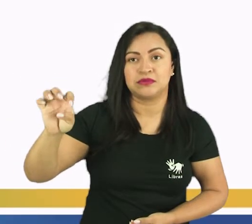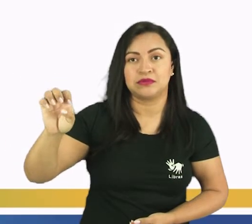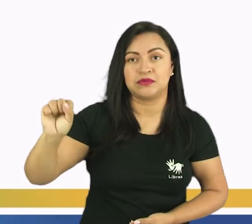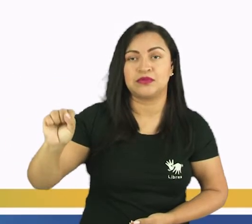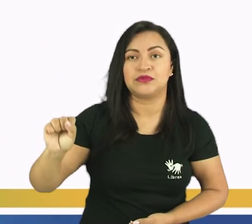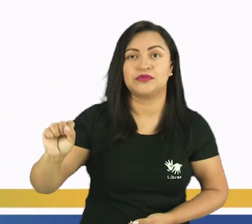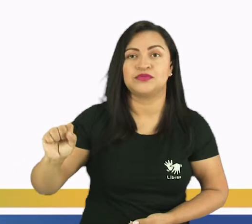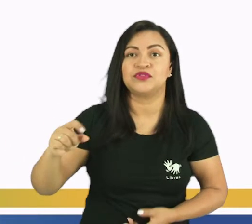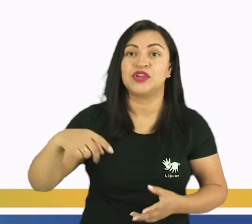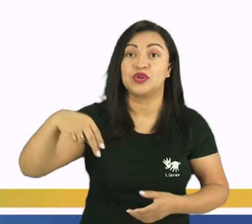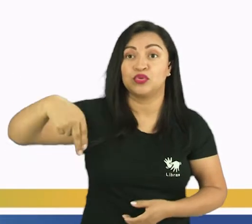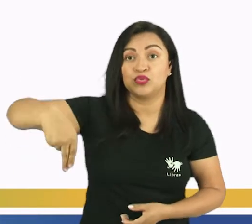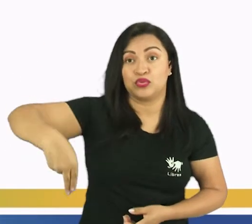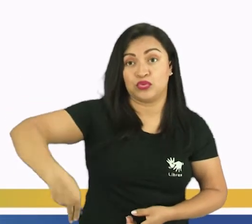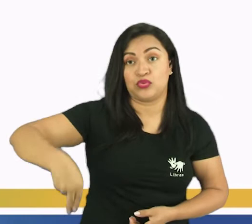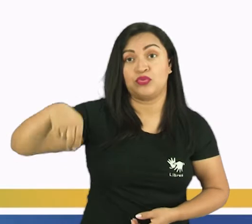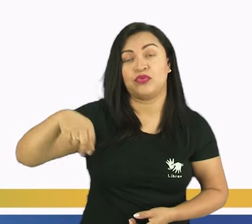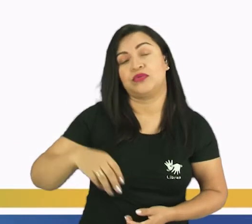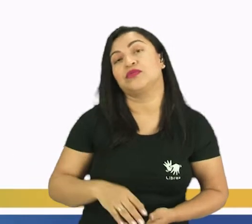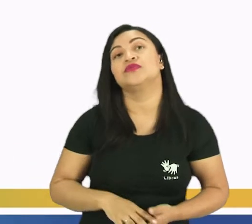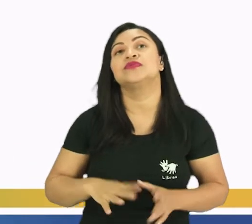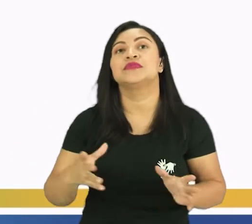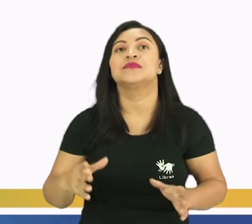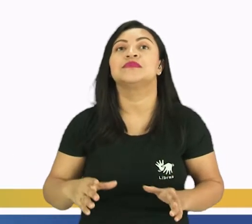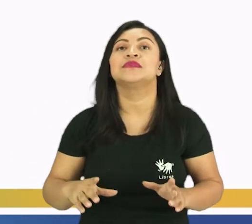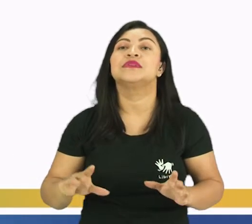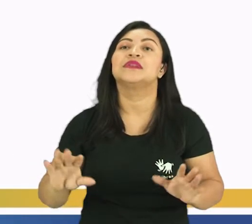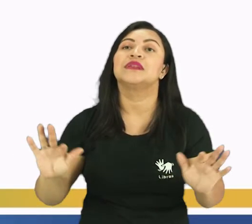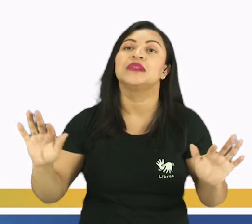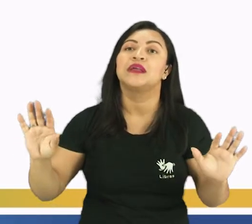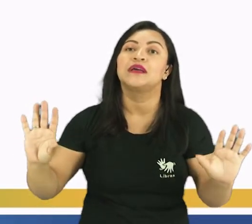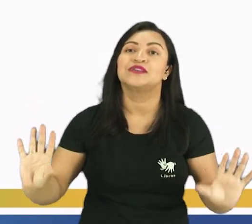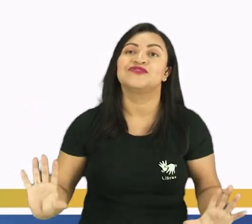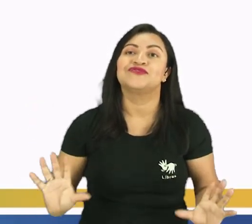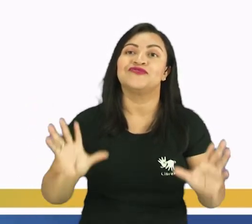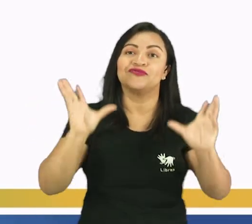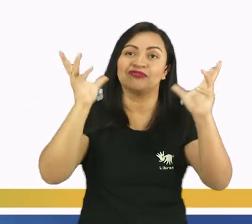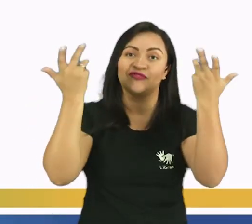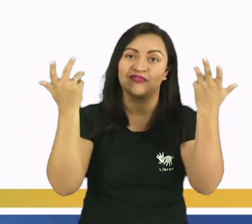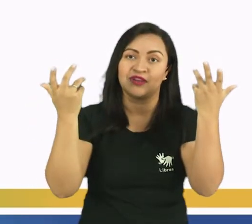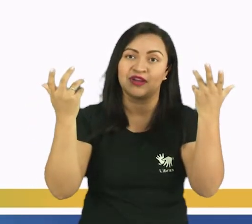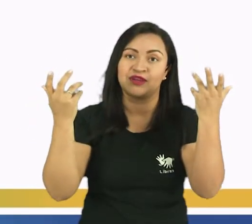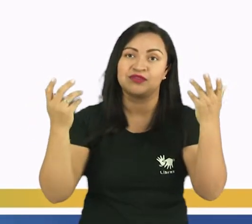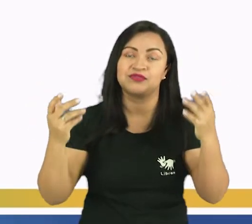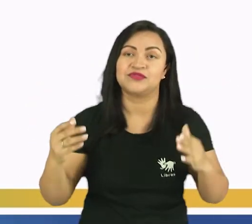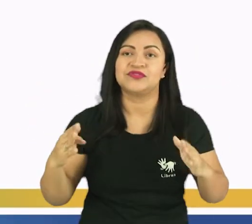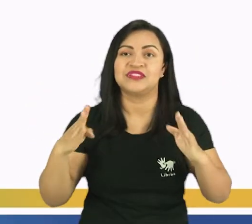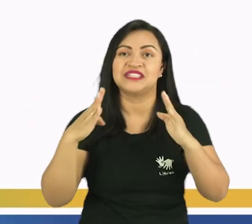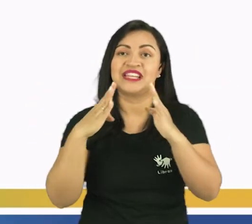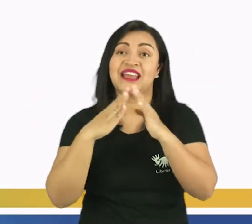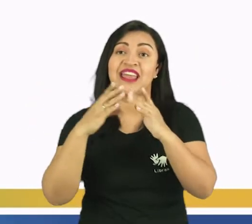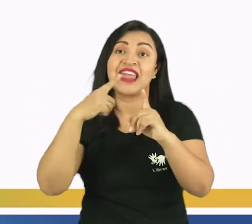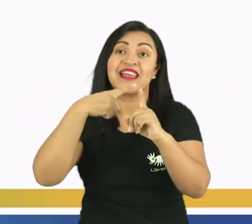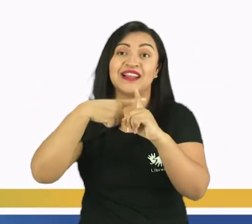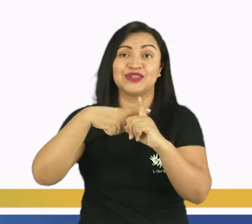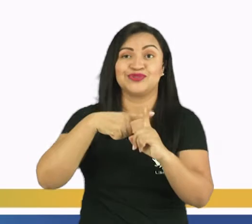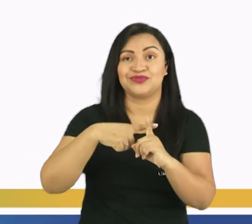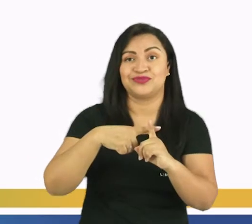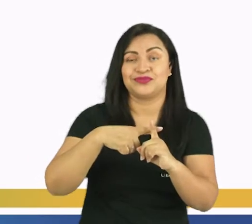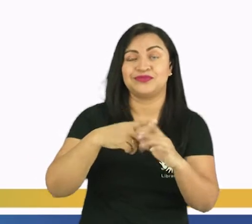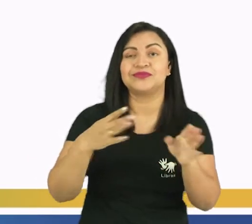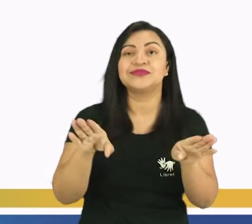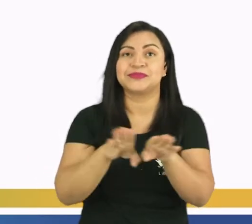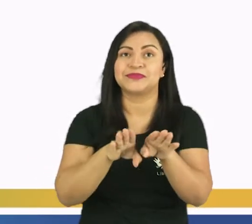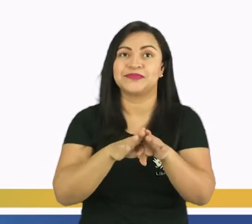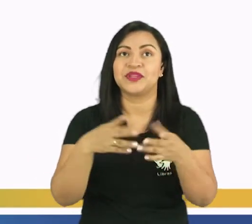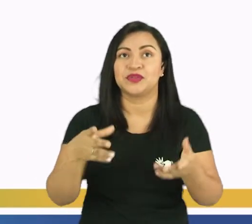nas festividades de Nossa Senhora do Rosário e São Benedito. Então a gente pode colocar o Congo ou a Congada como um exemplo,